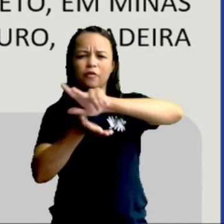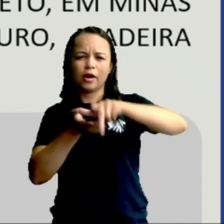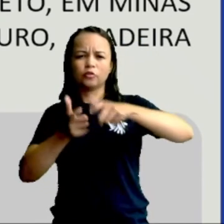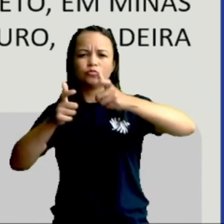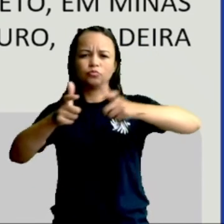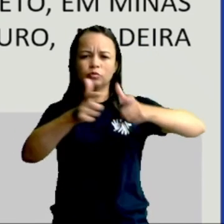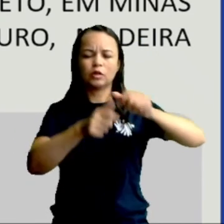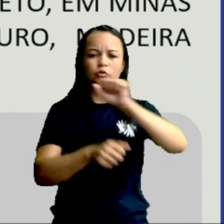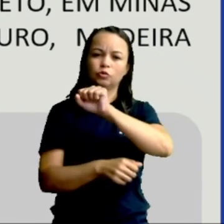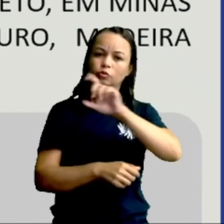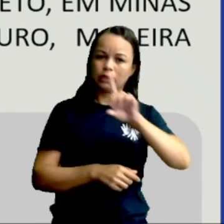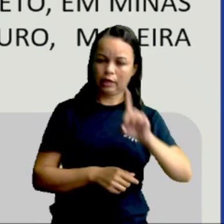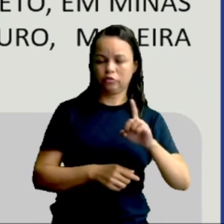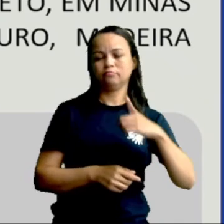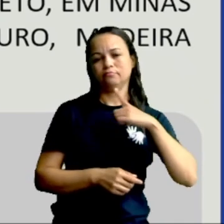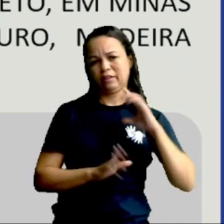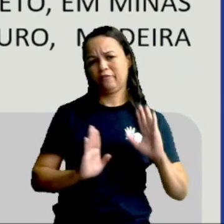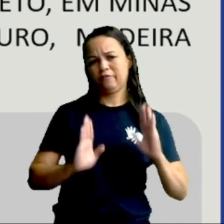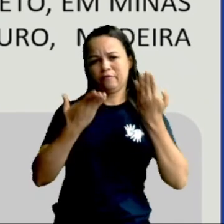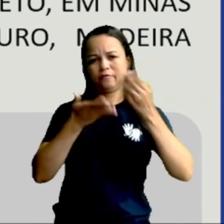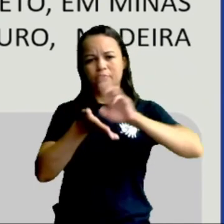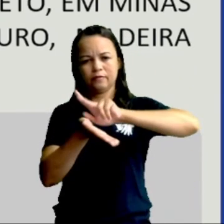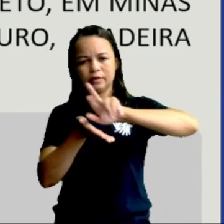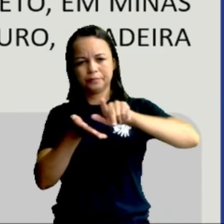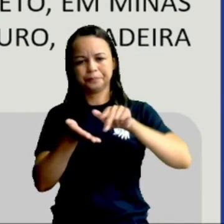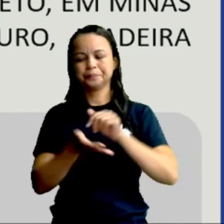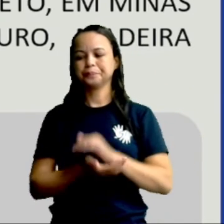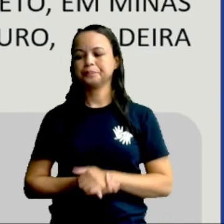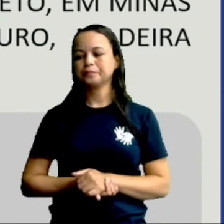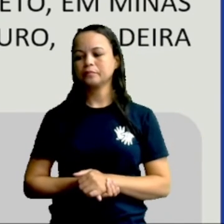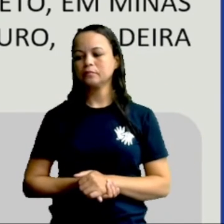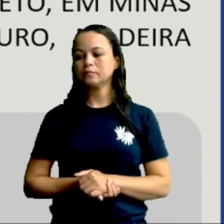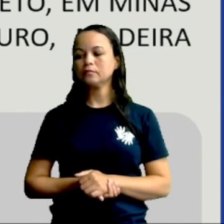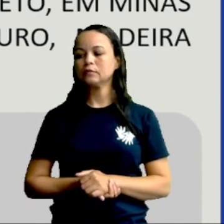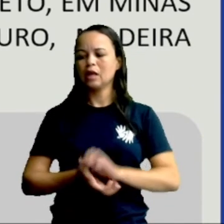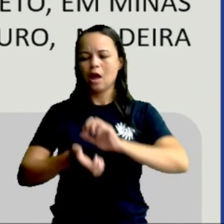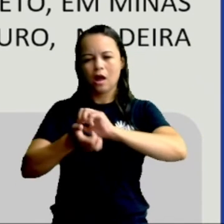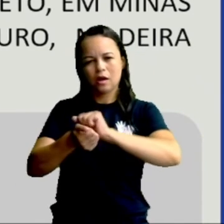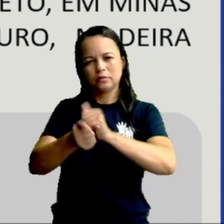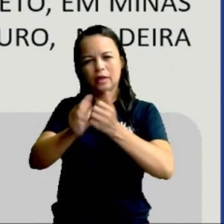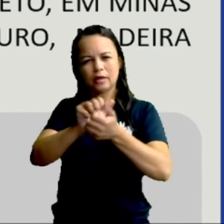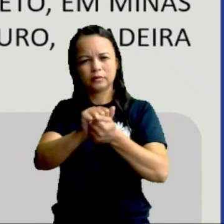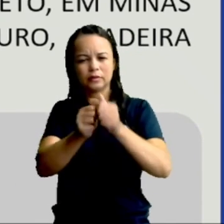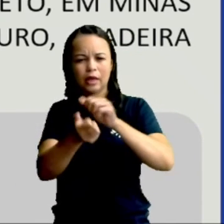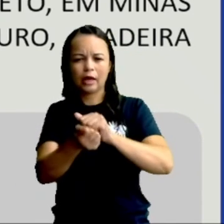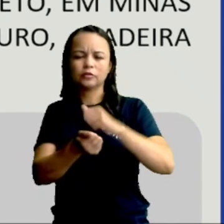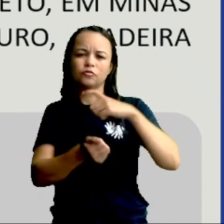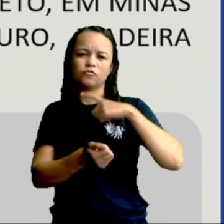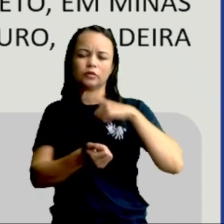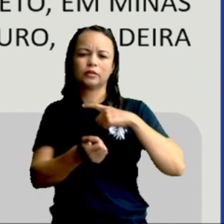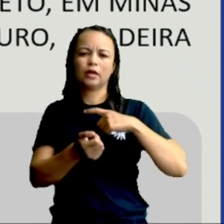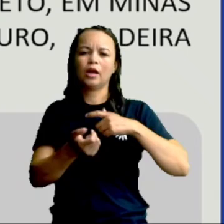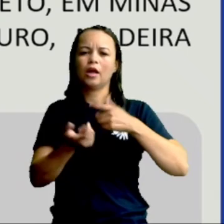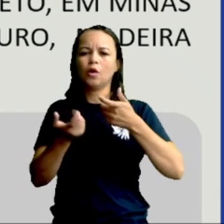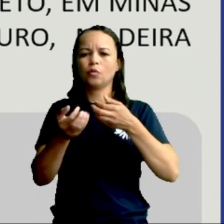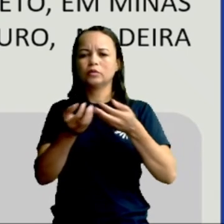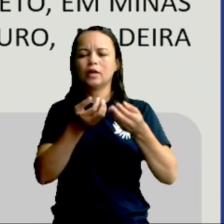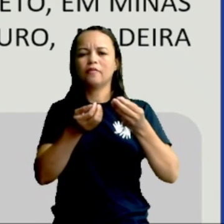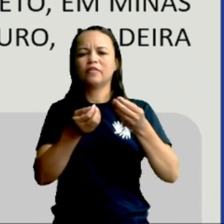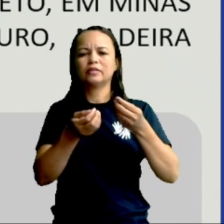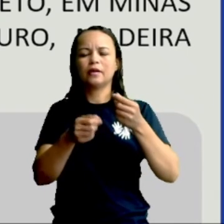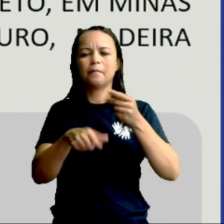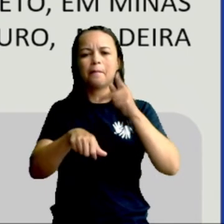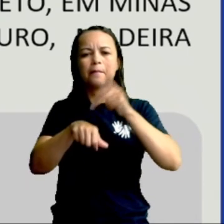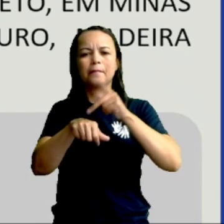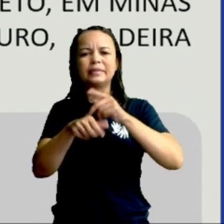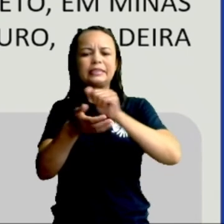muitas festas, muitas festividades. Sobre o artesanato, eu vou ter peças feitas em pedra-sabão, que é muito comum em